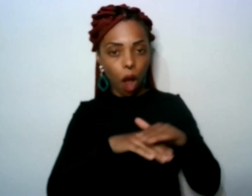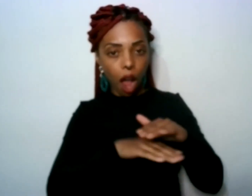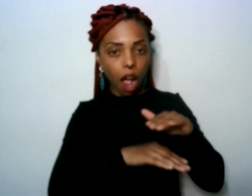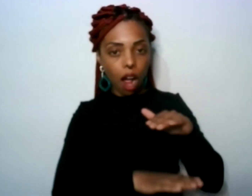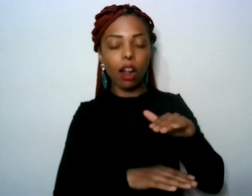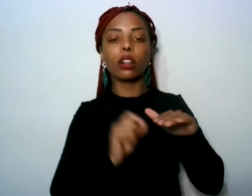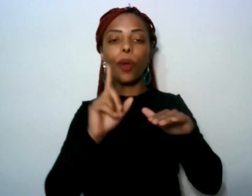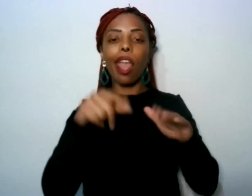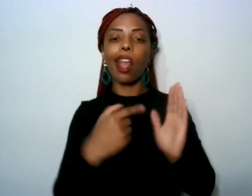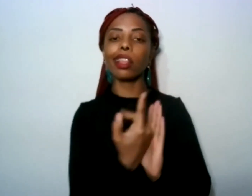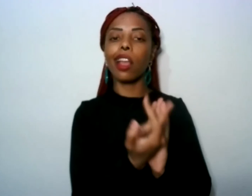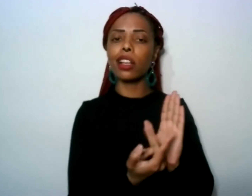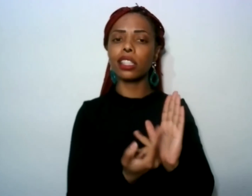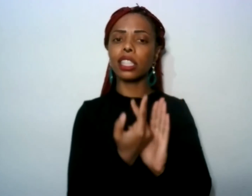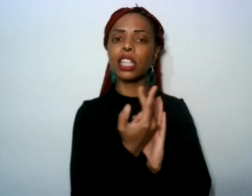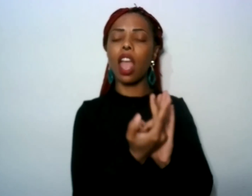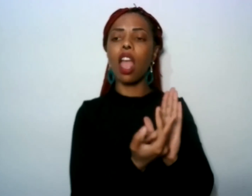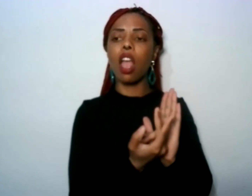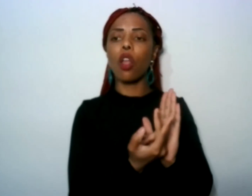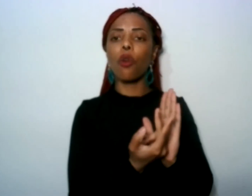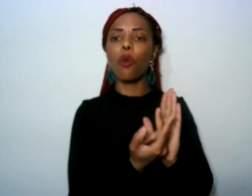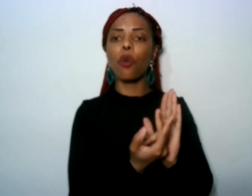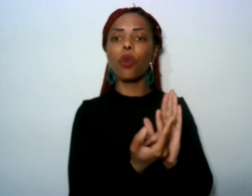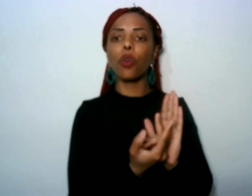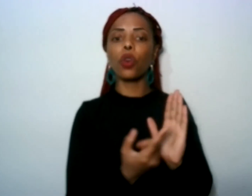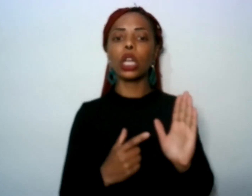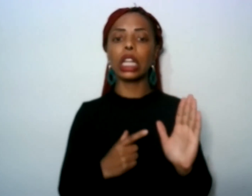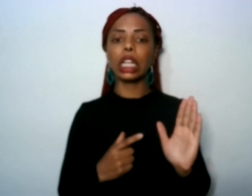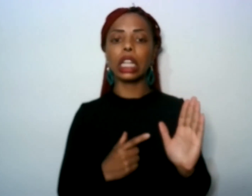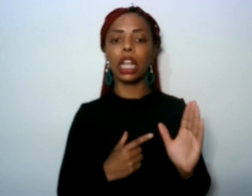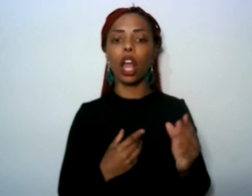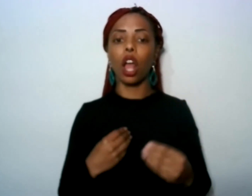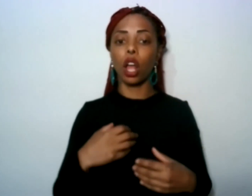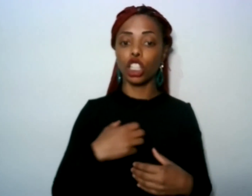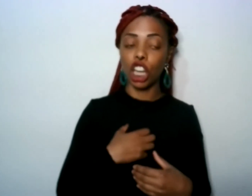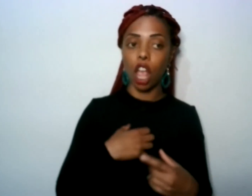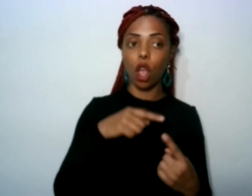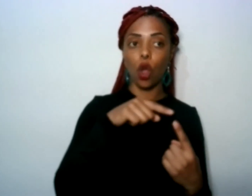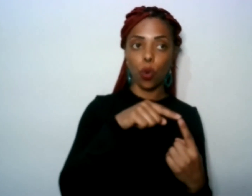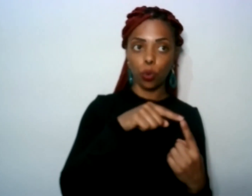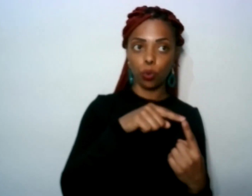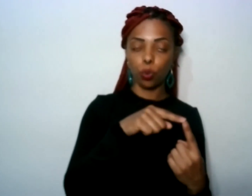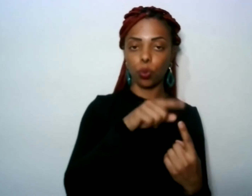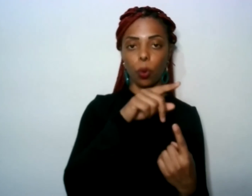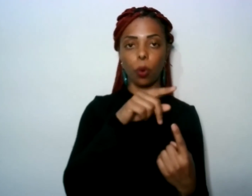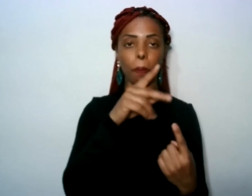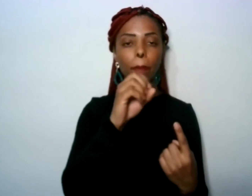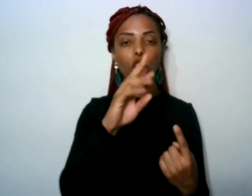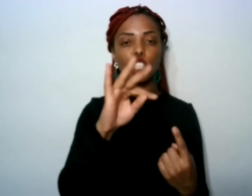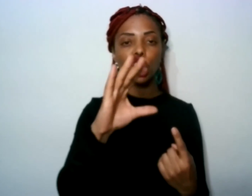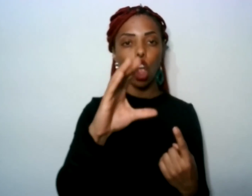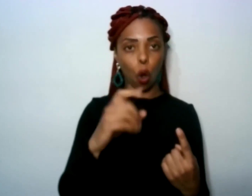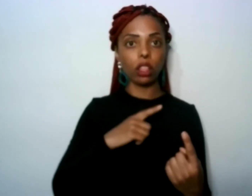desenhos que temos o pórtico de uma maneira e temos o pórtico da maneira atual só que esses que